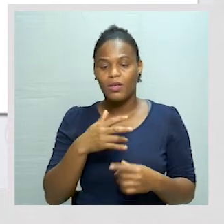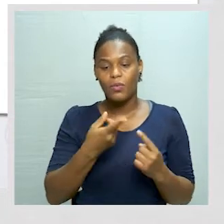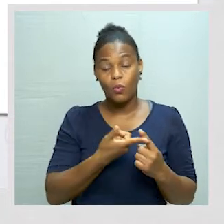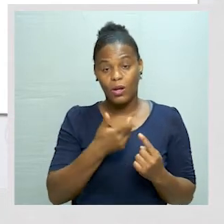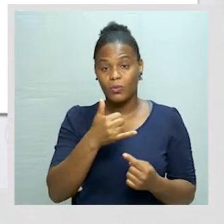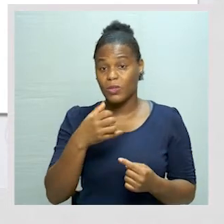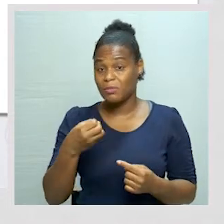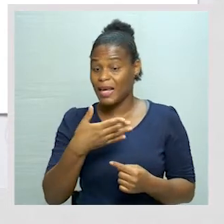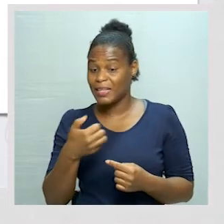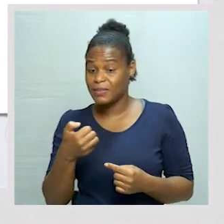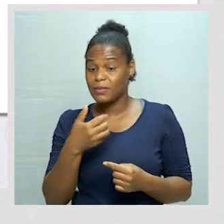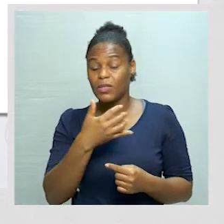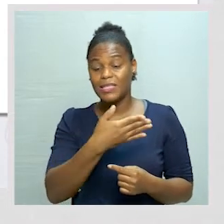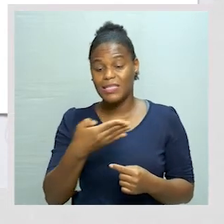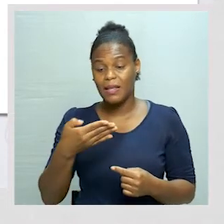2015 de